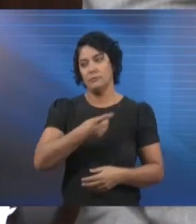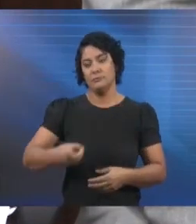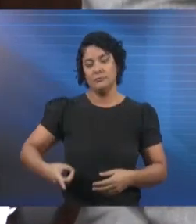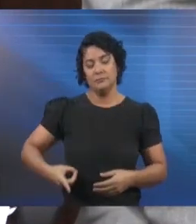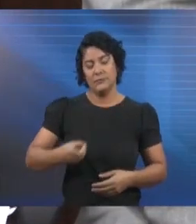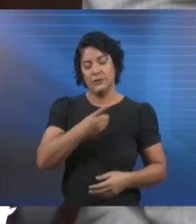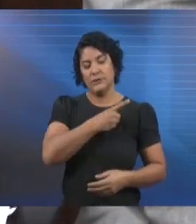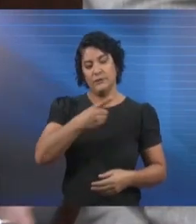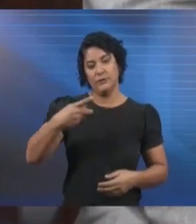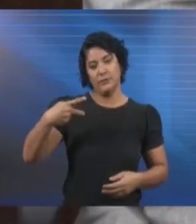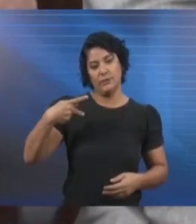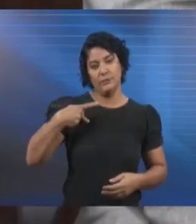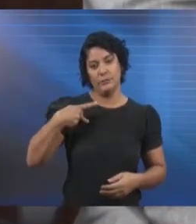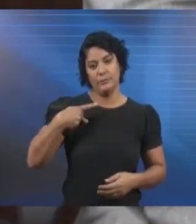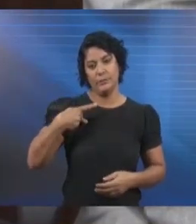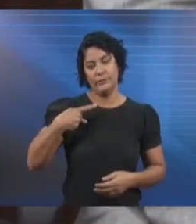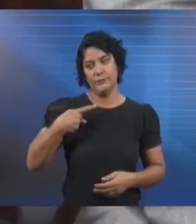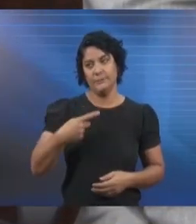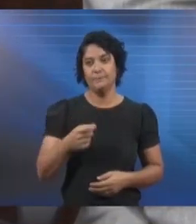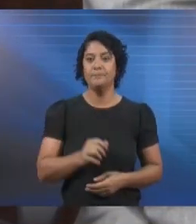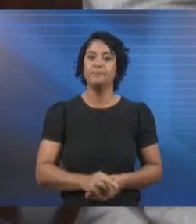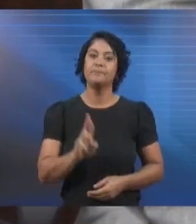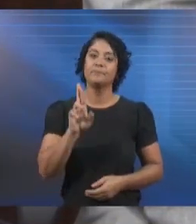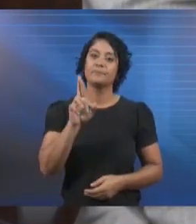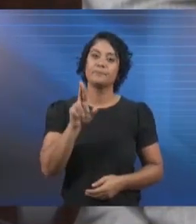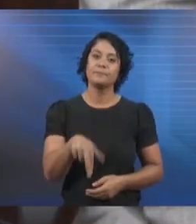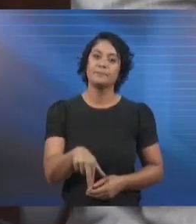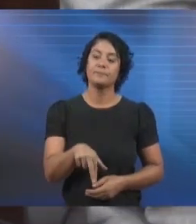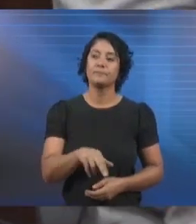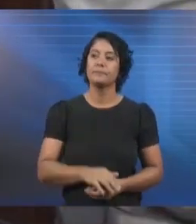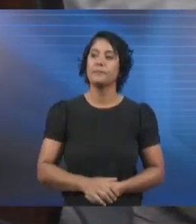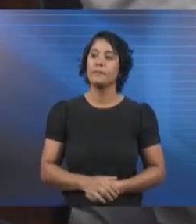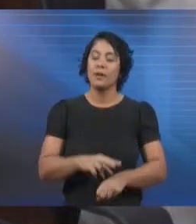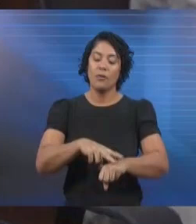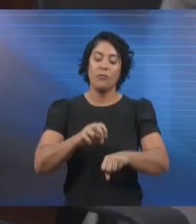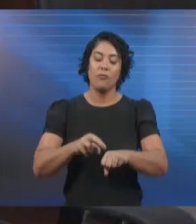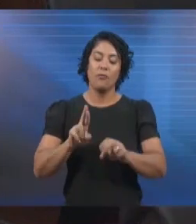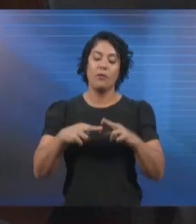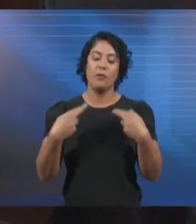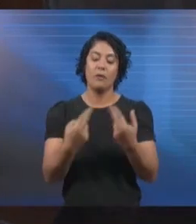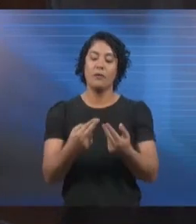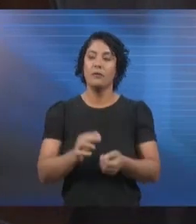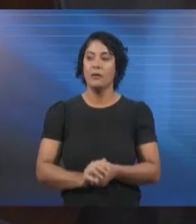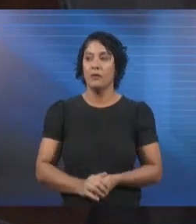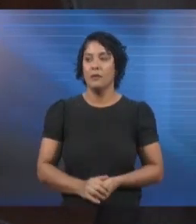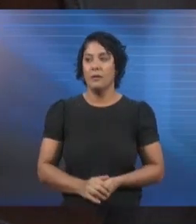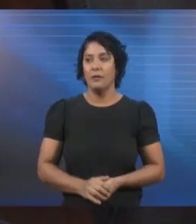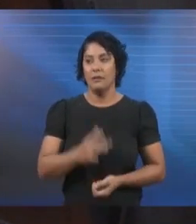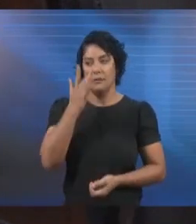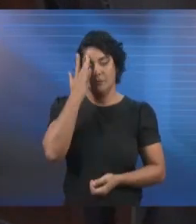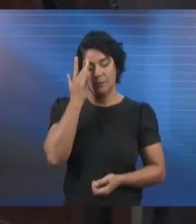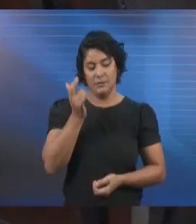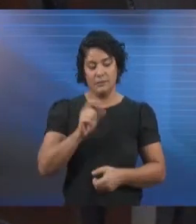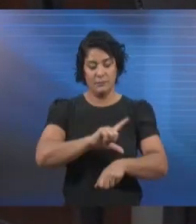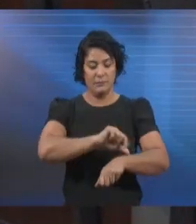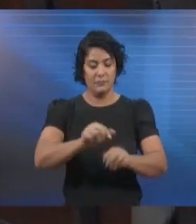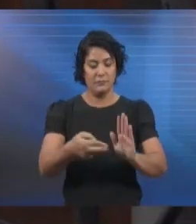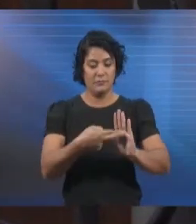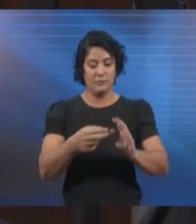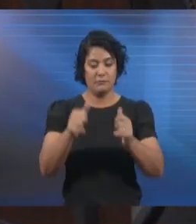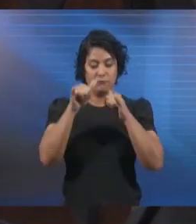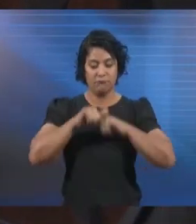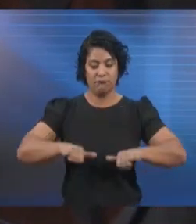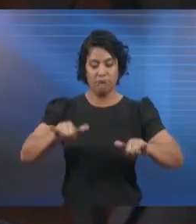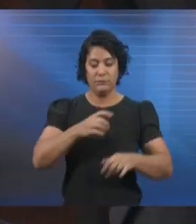Defensoria Pública do Estado do Rio Grande do Norte convoco a sessão ordinária para a horário regimentar